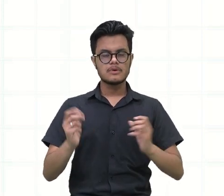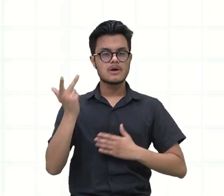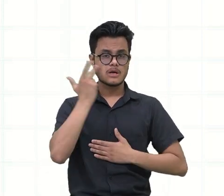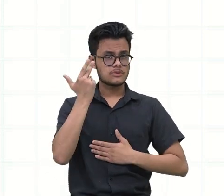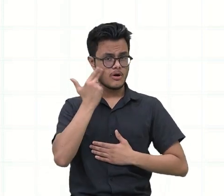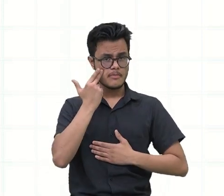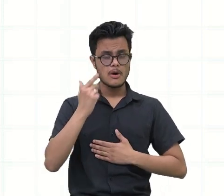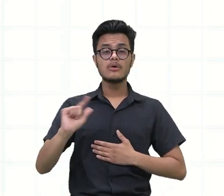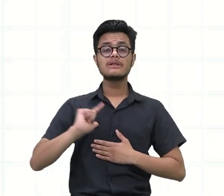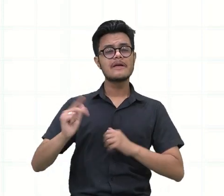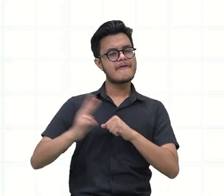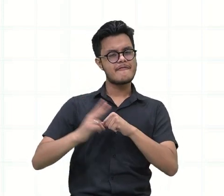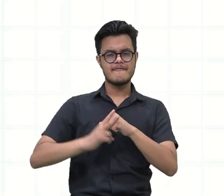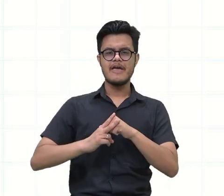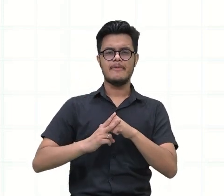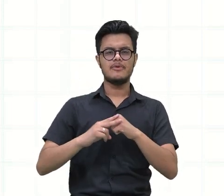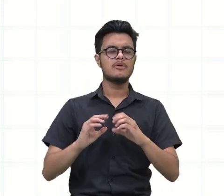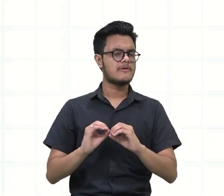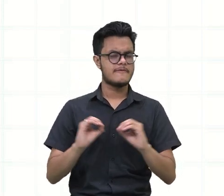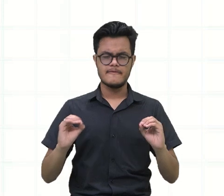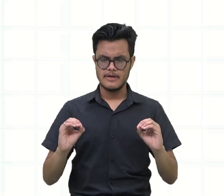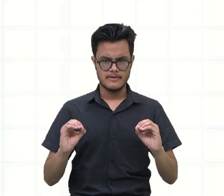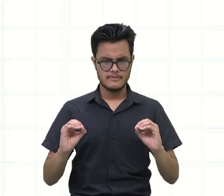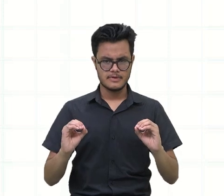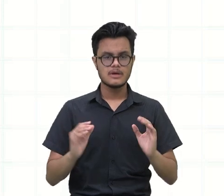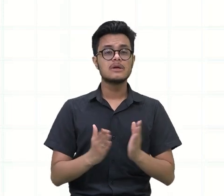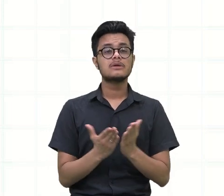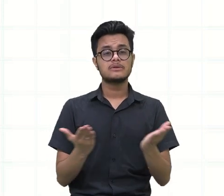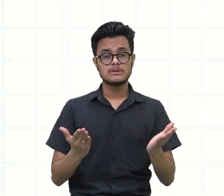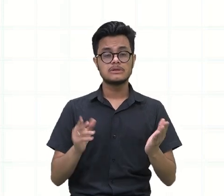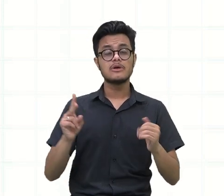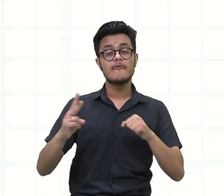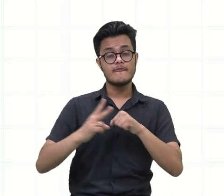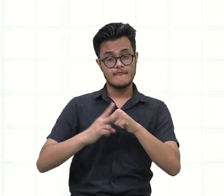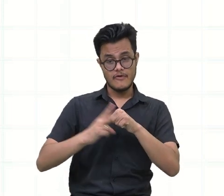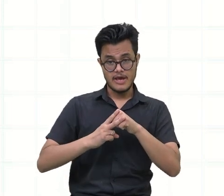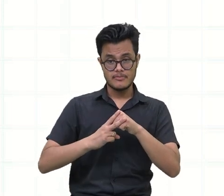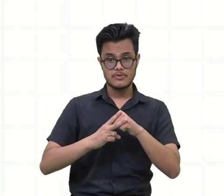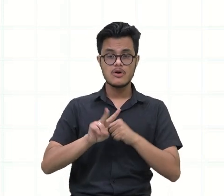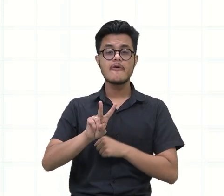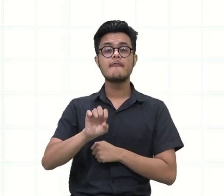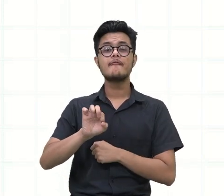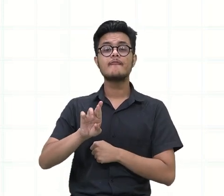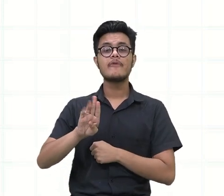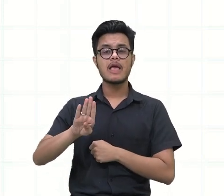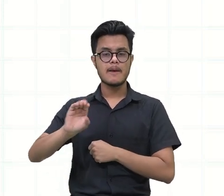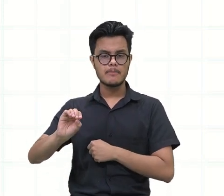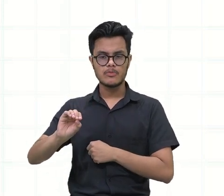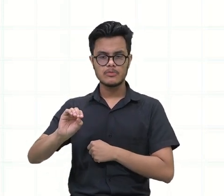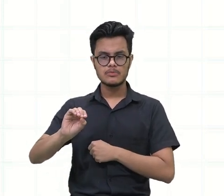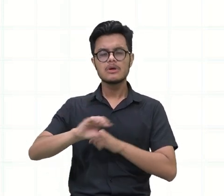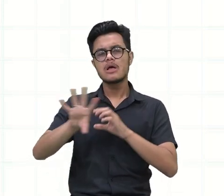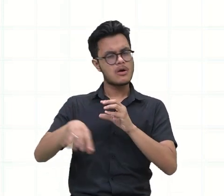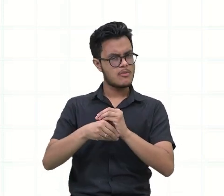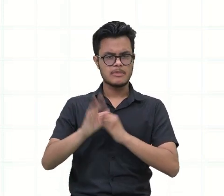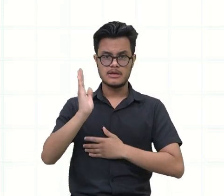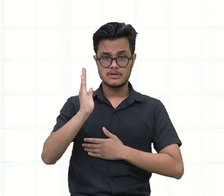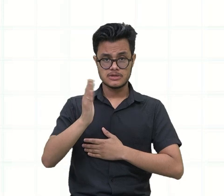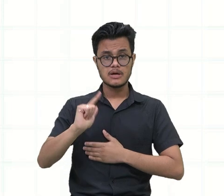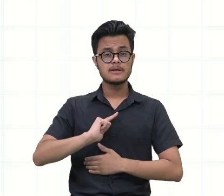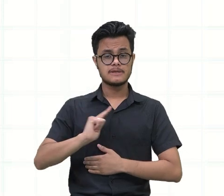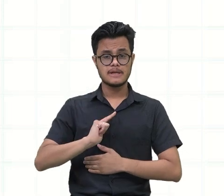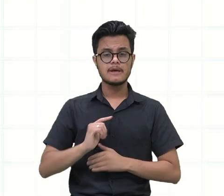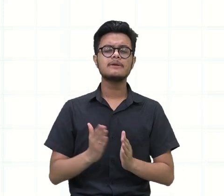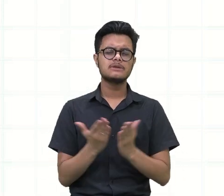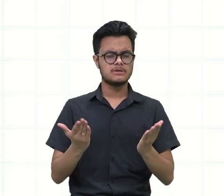tem a presença do verbo. Palavra completa significa um verbo. ok? Então, as